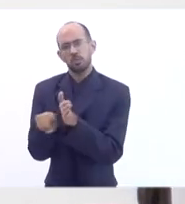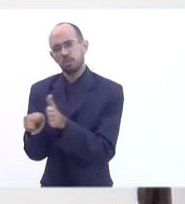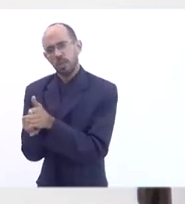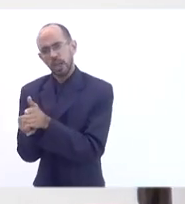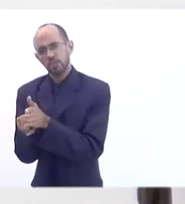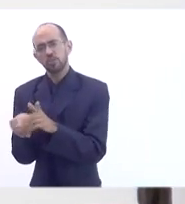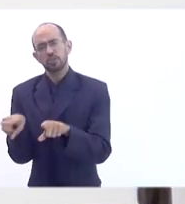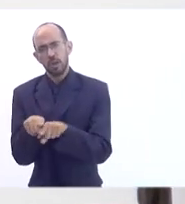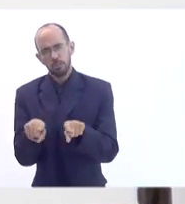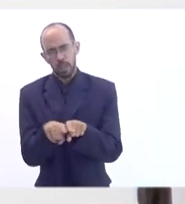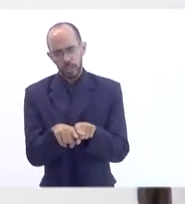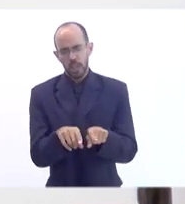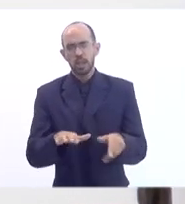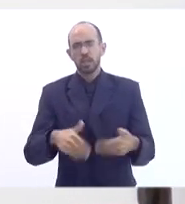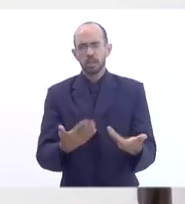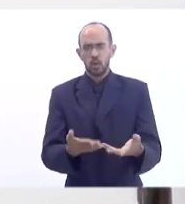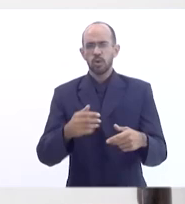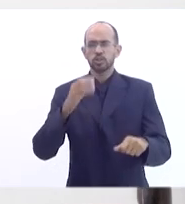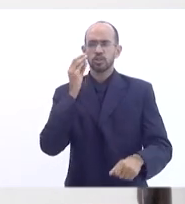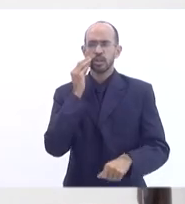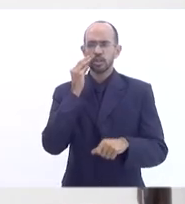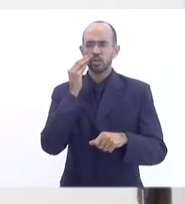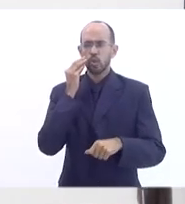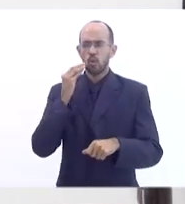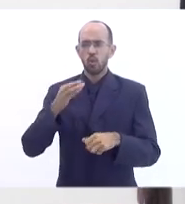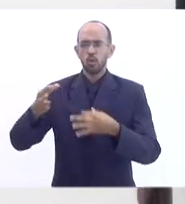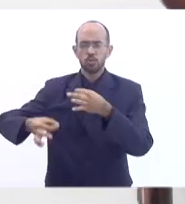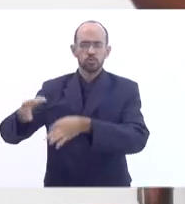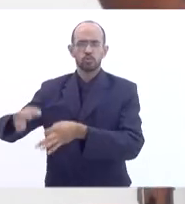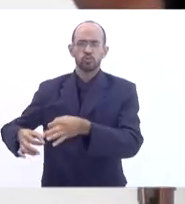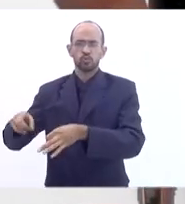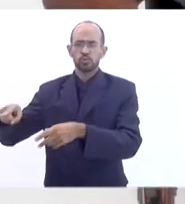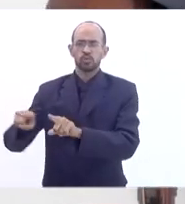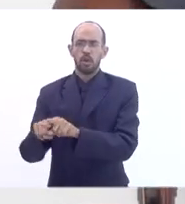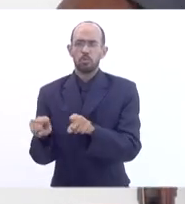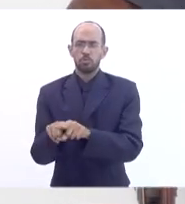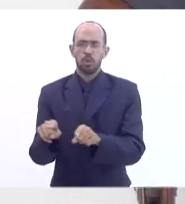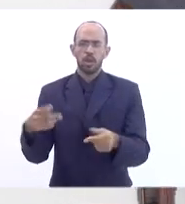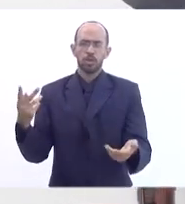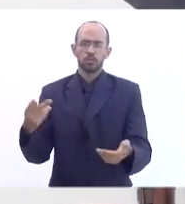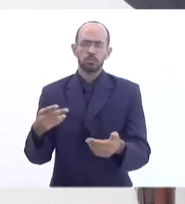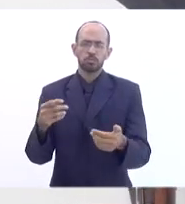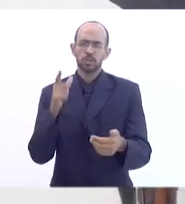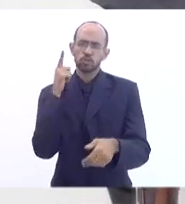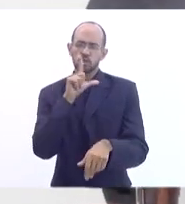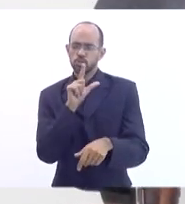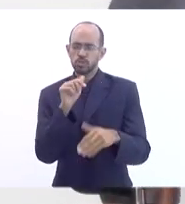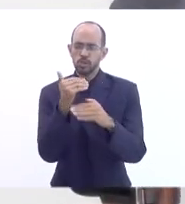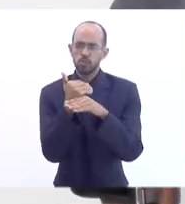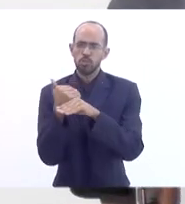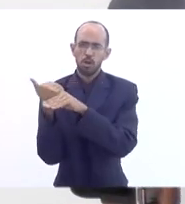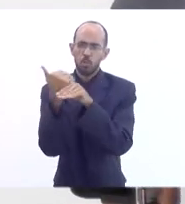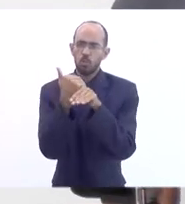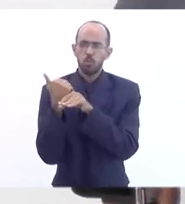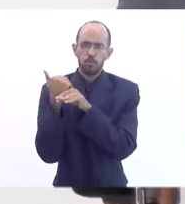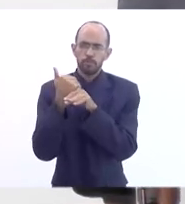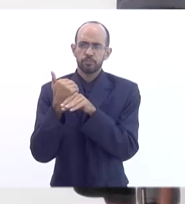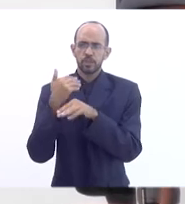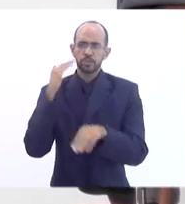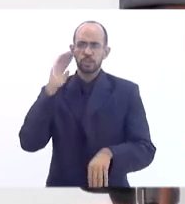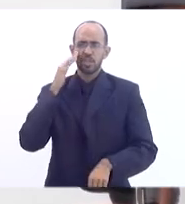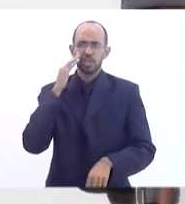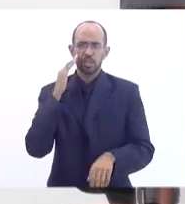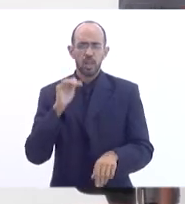vezes junto ao Tribunal de Justiça o incidente de uniformização para que a gente possa entender das câmaras cíveis